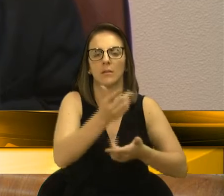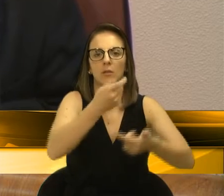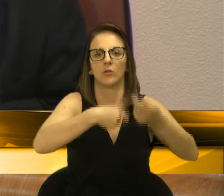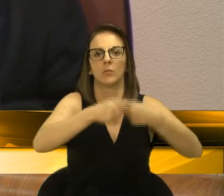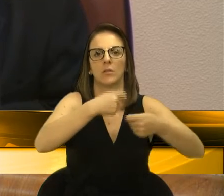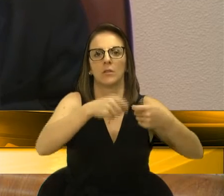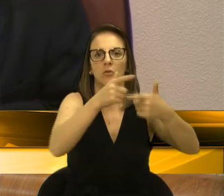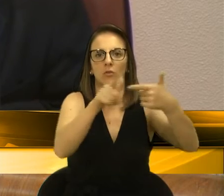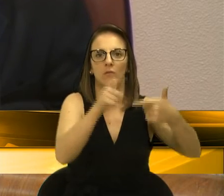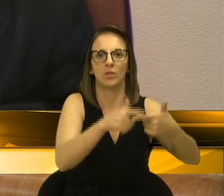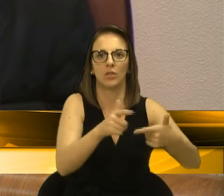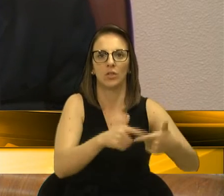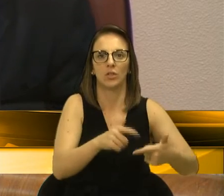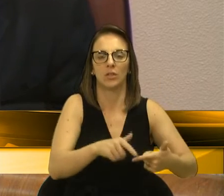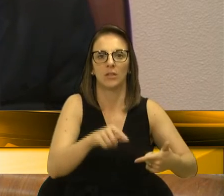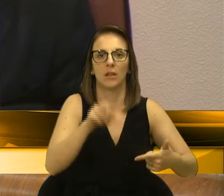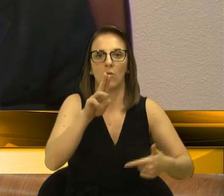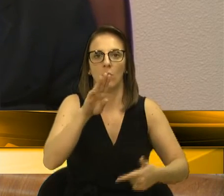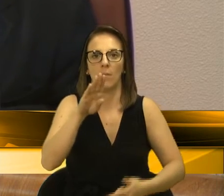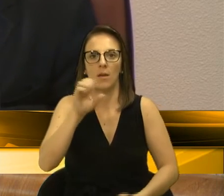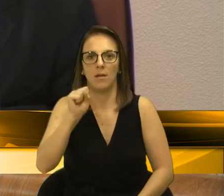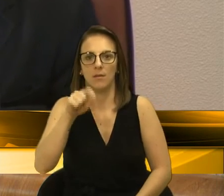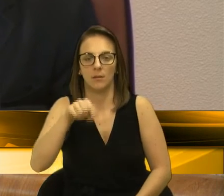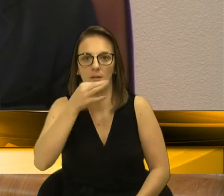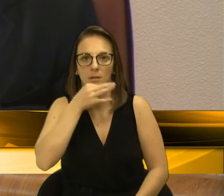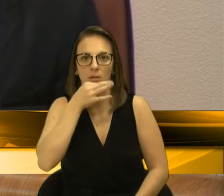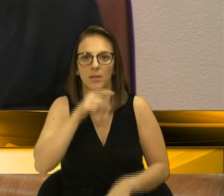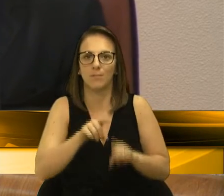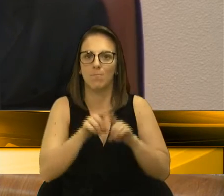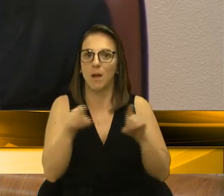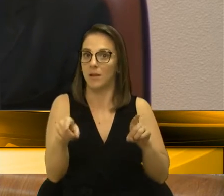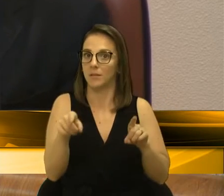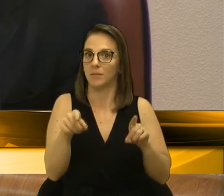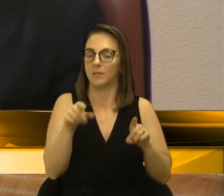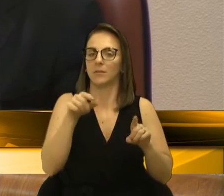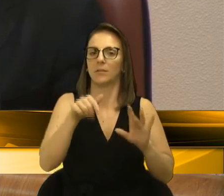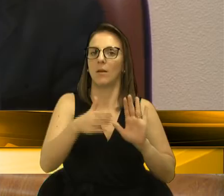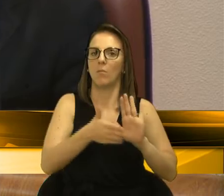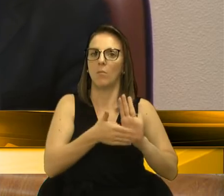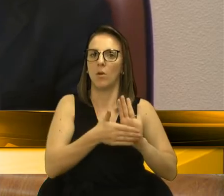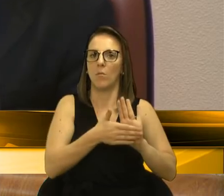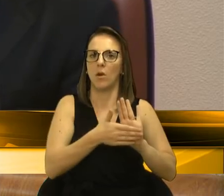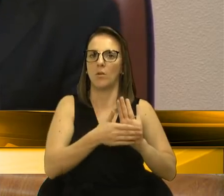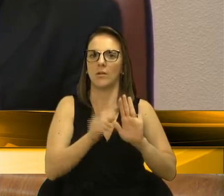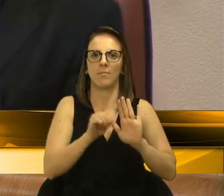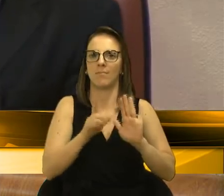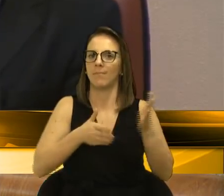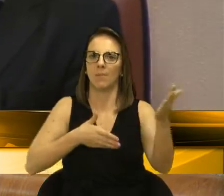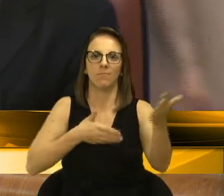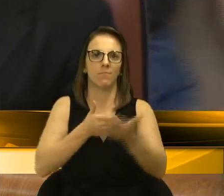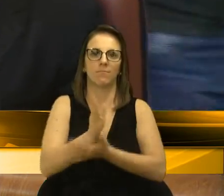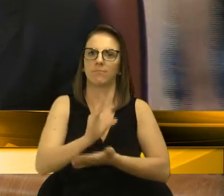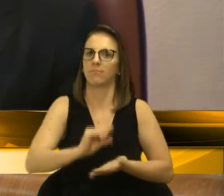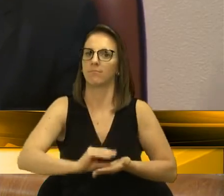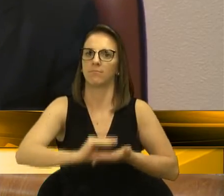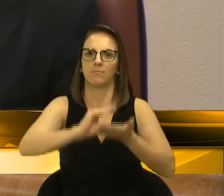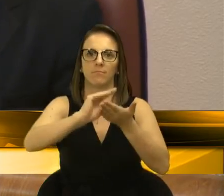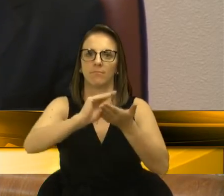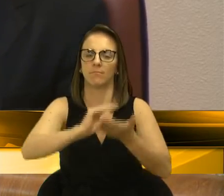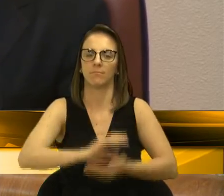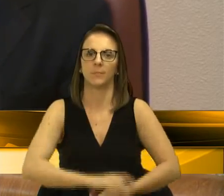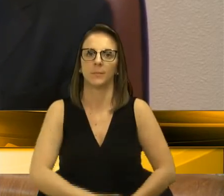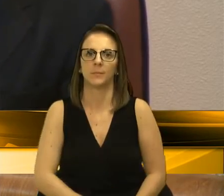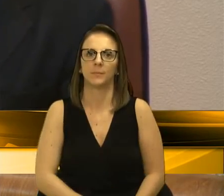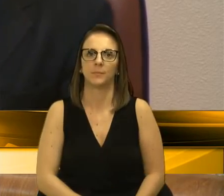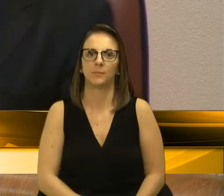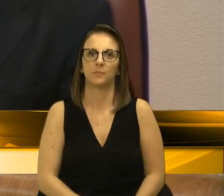que esta proposta não foi aprovada pelo CMS.